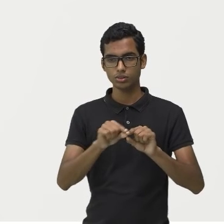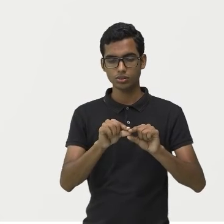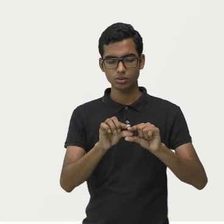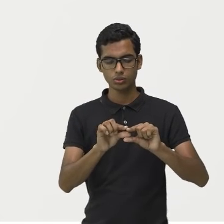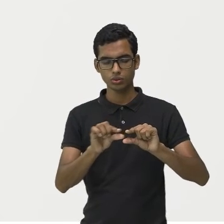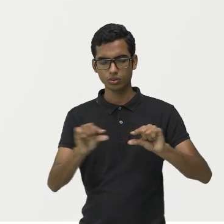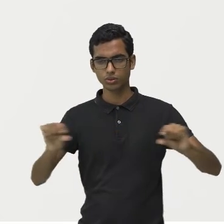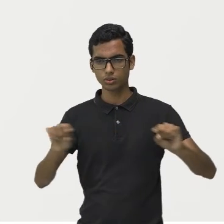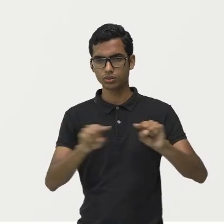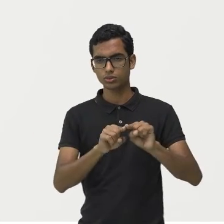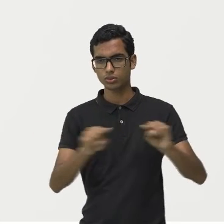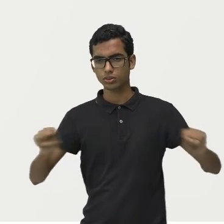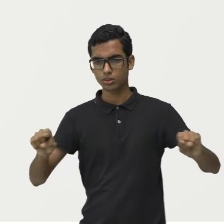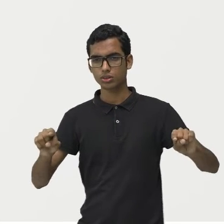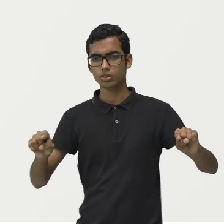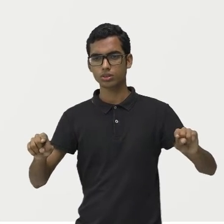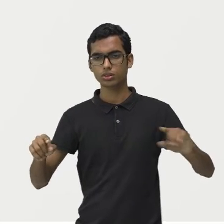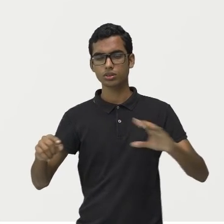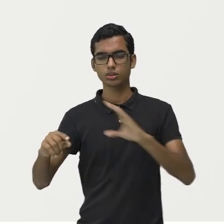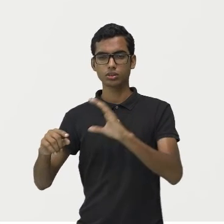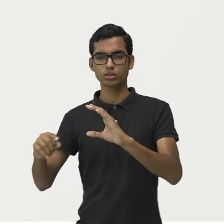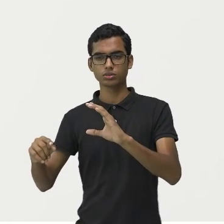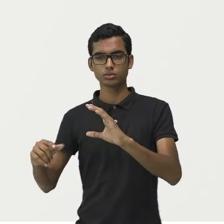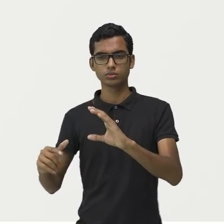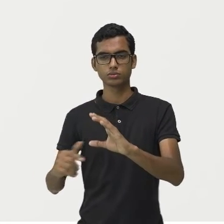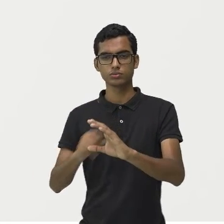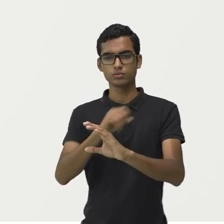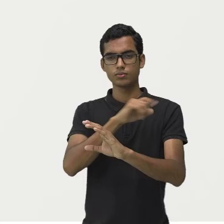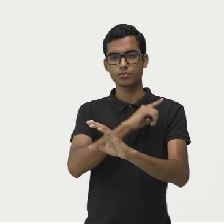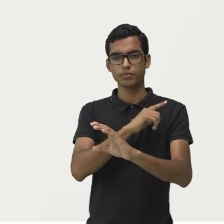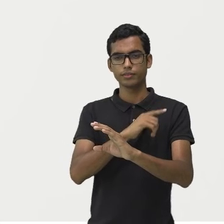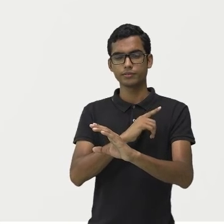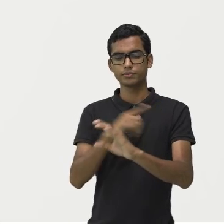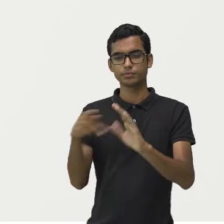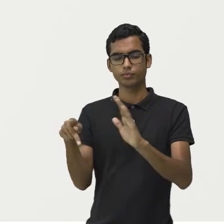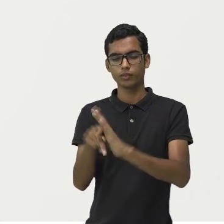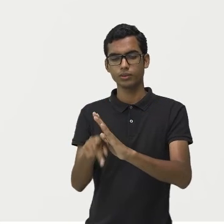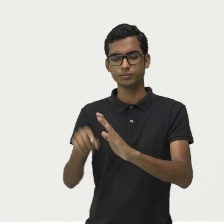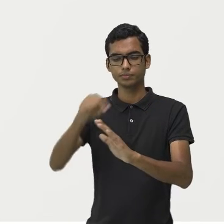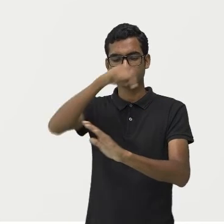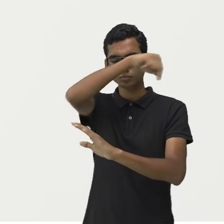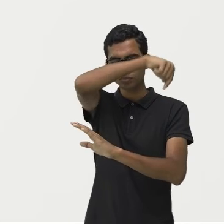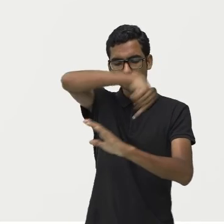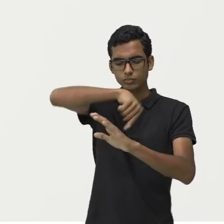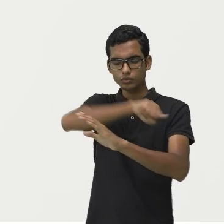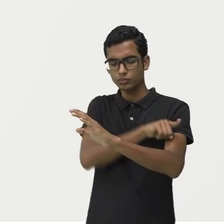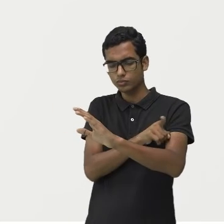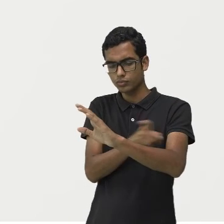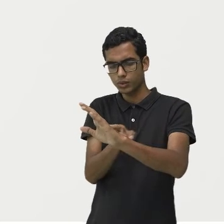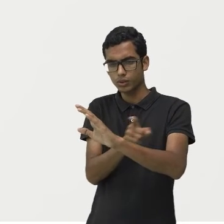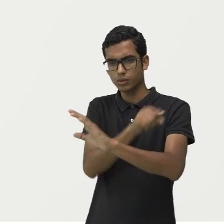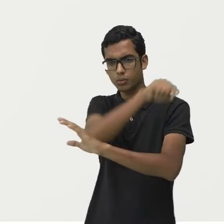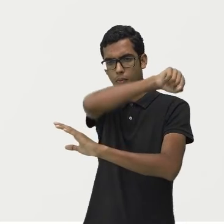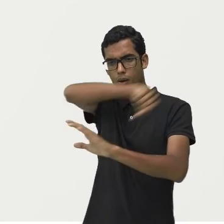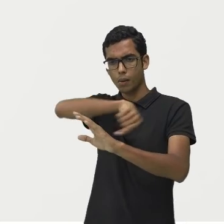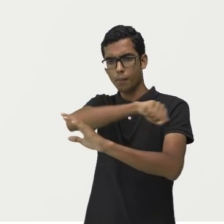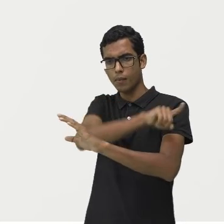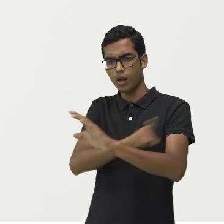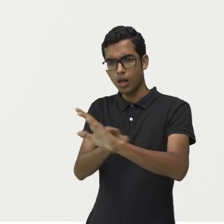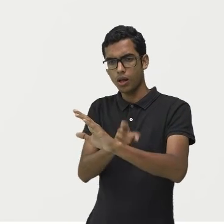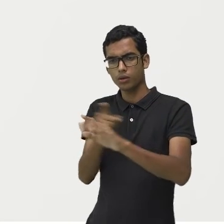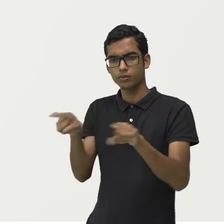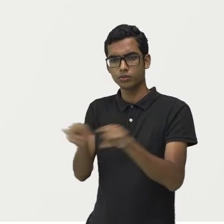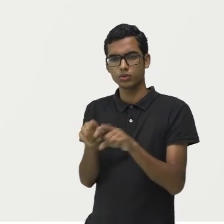incidem exatamente no vértice do espelho. Então essa propriedade diz o seguinte, olha,